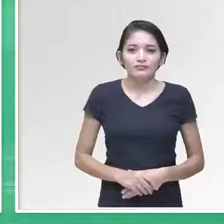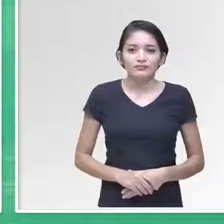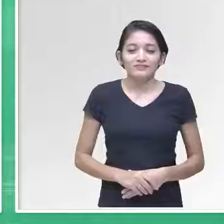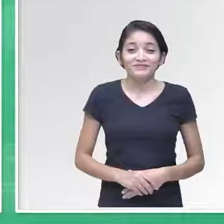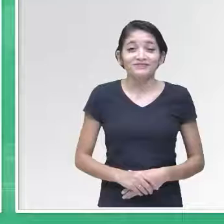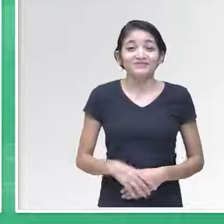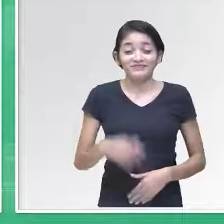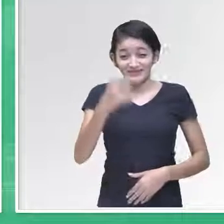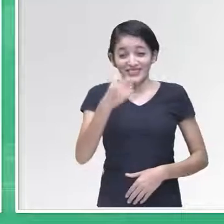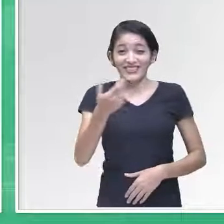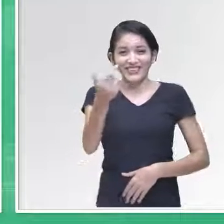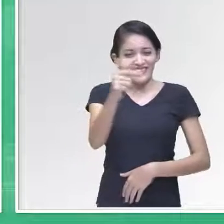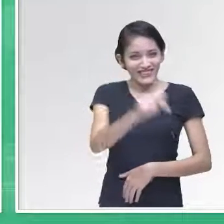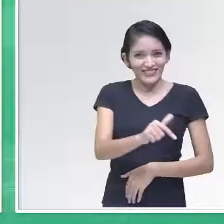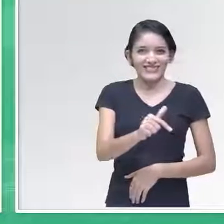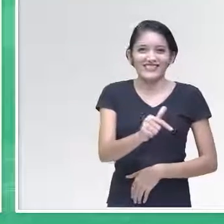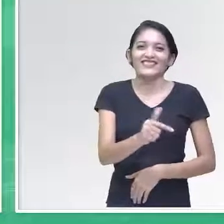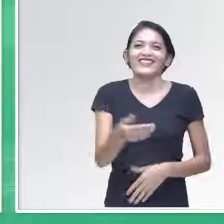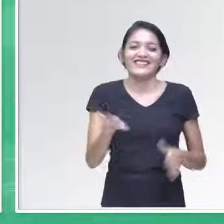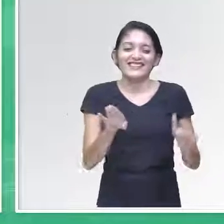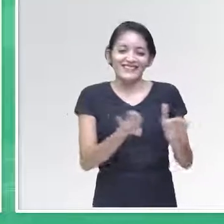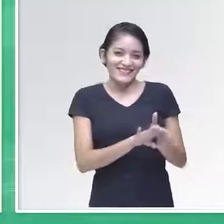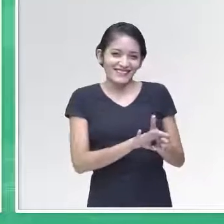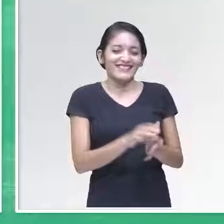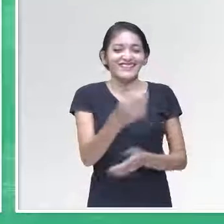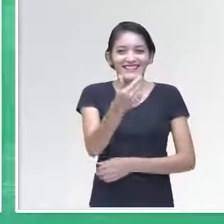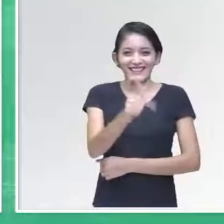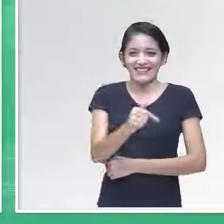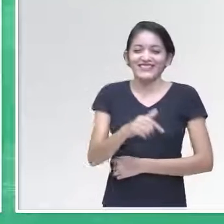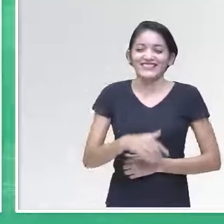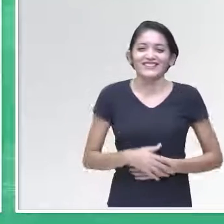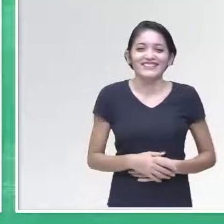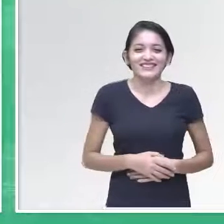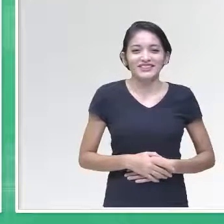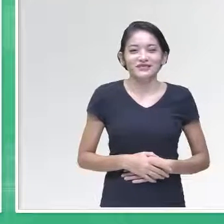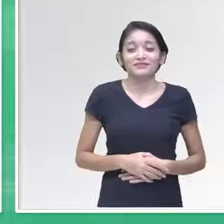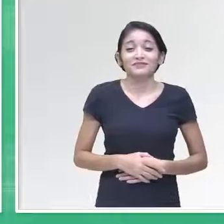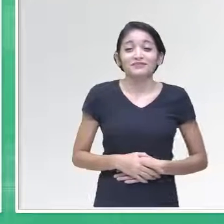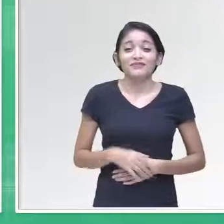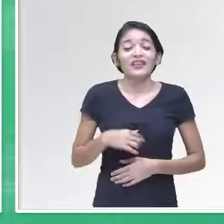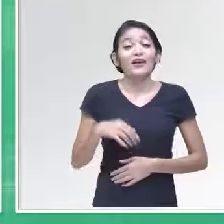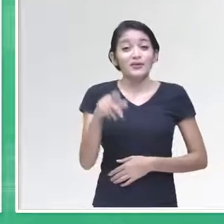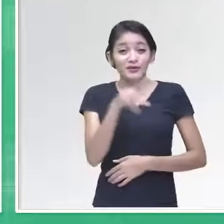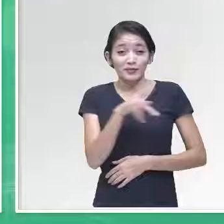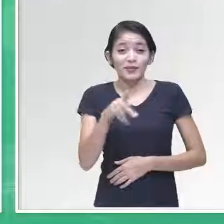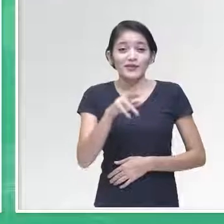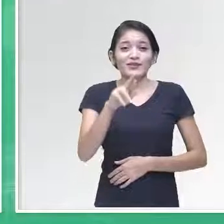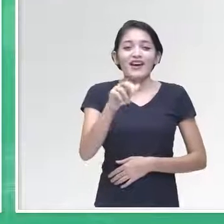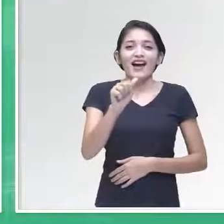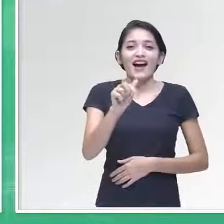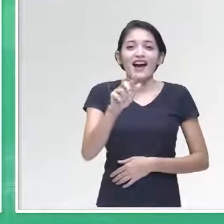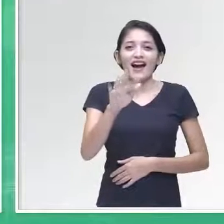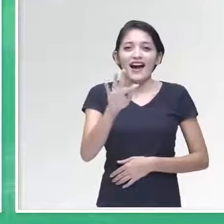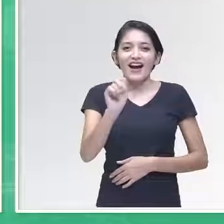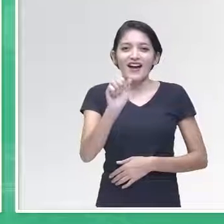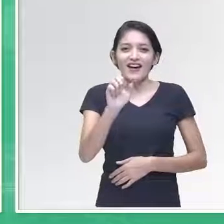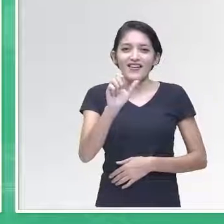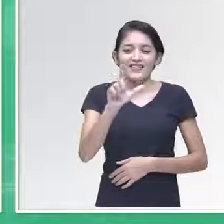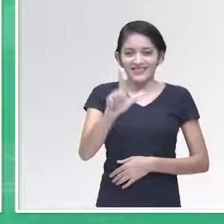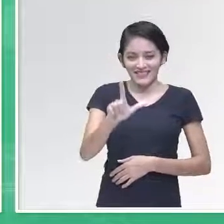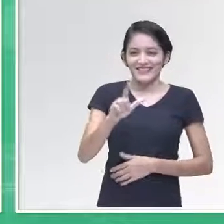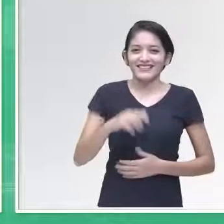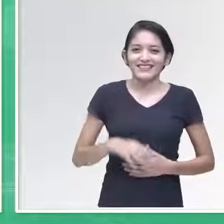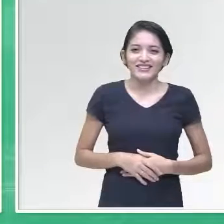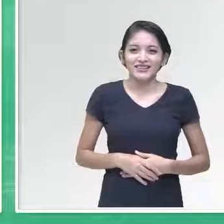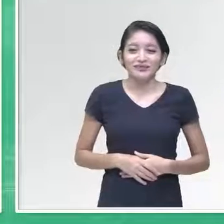Olha eu de novo aqui, chegando to be your English teacher. Sacaram aí na parada?